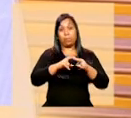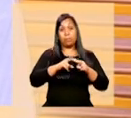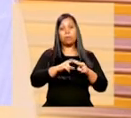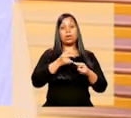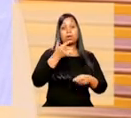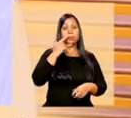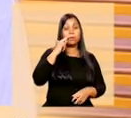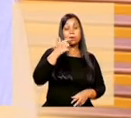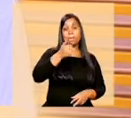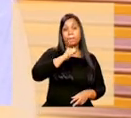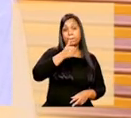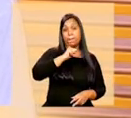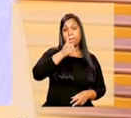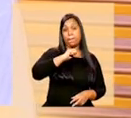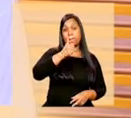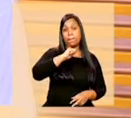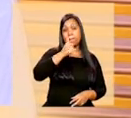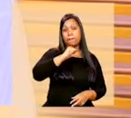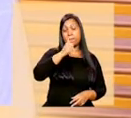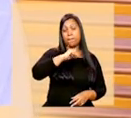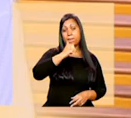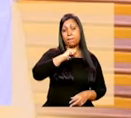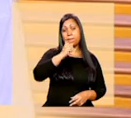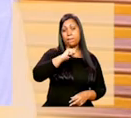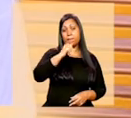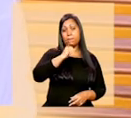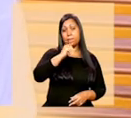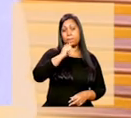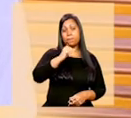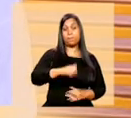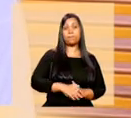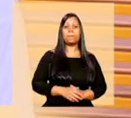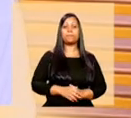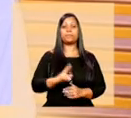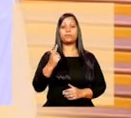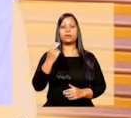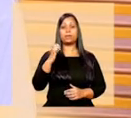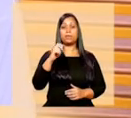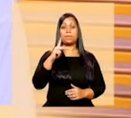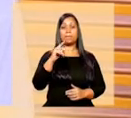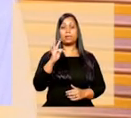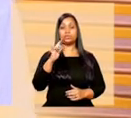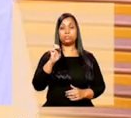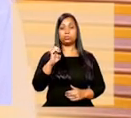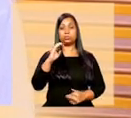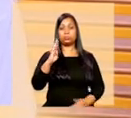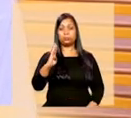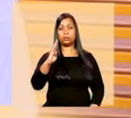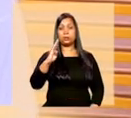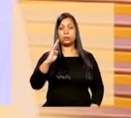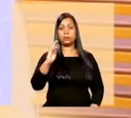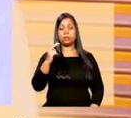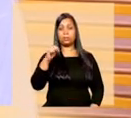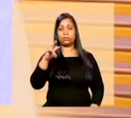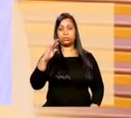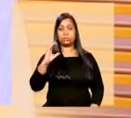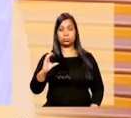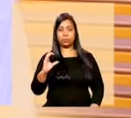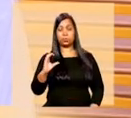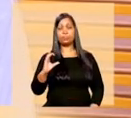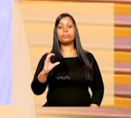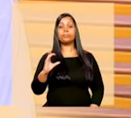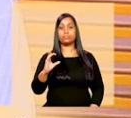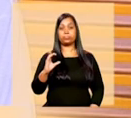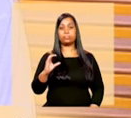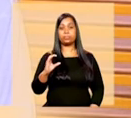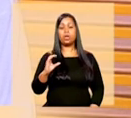devido à debilitação devido ao álcool, a hepatite B e hepatite C, que eu não sabia, eu fiquei sabendo aqui em São José do Rio Preto